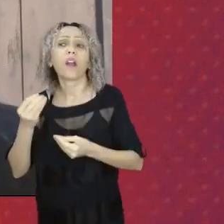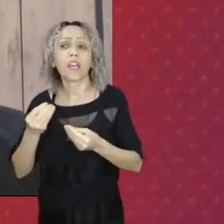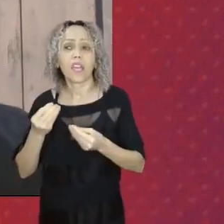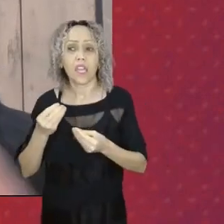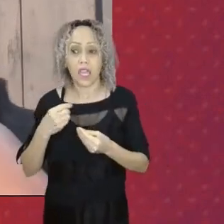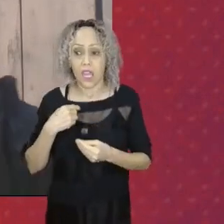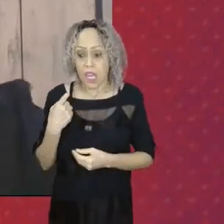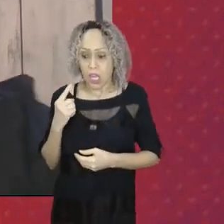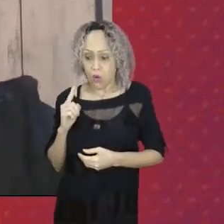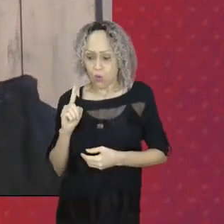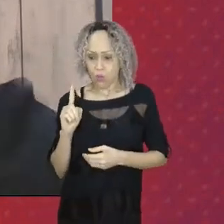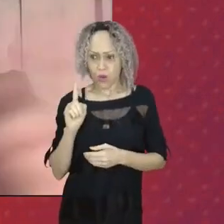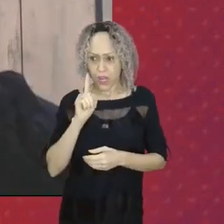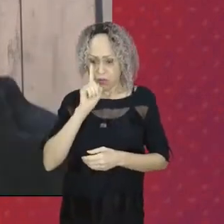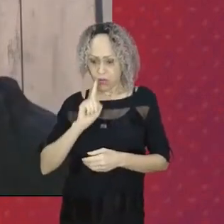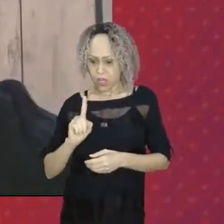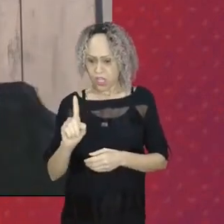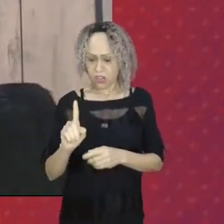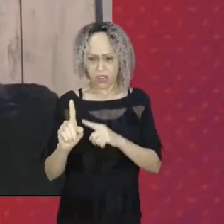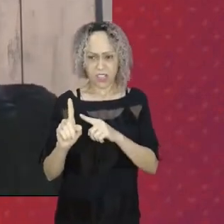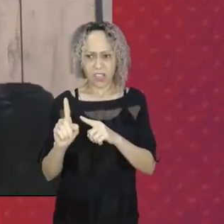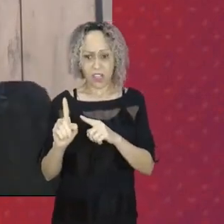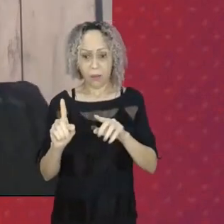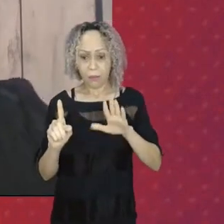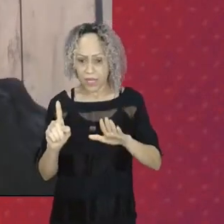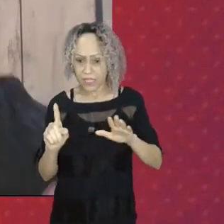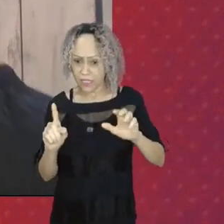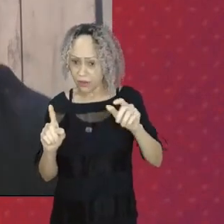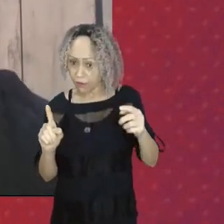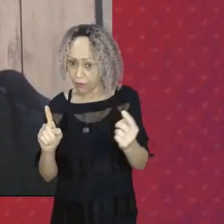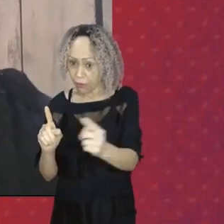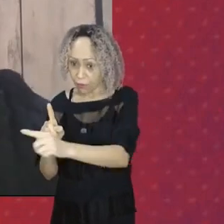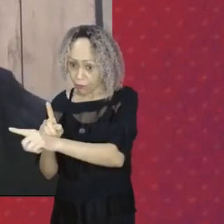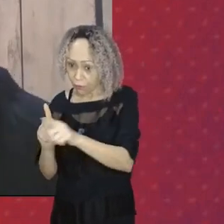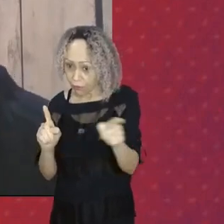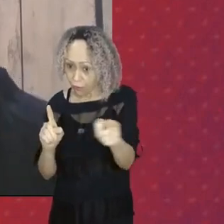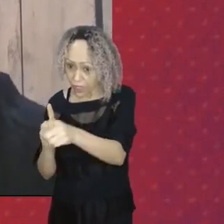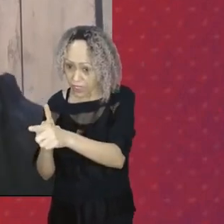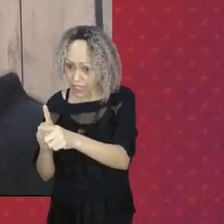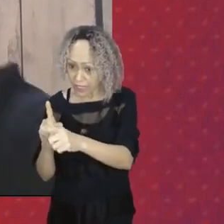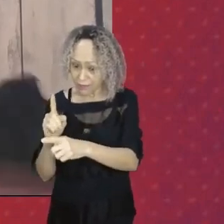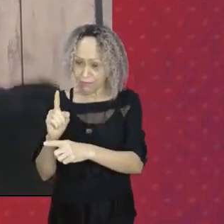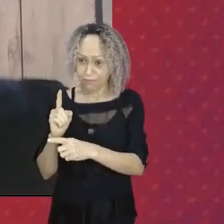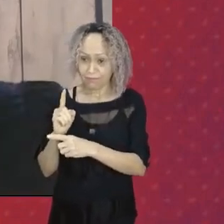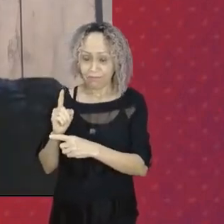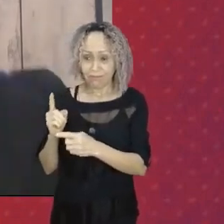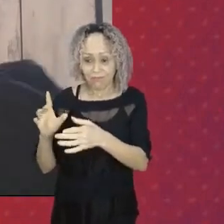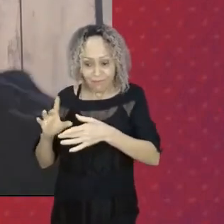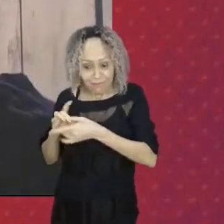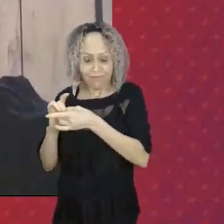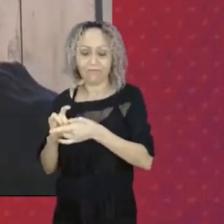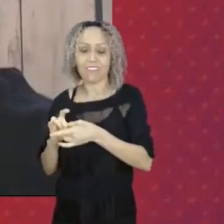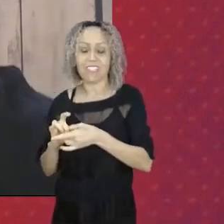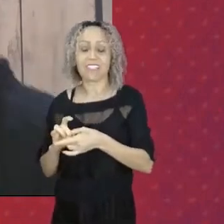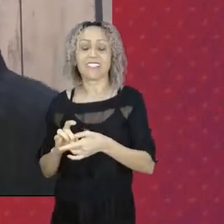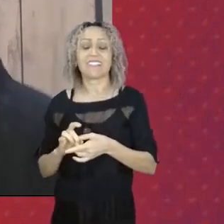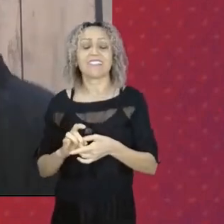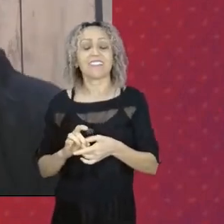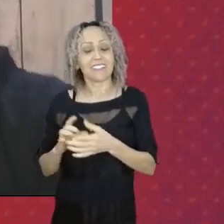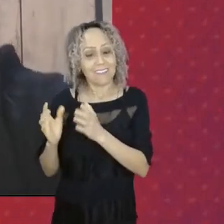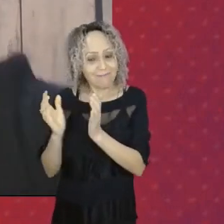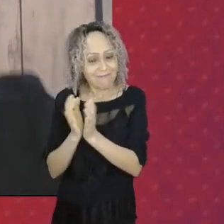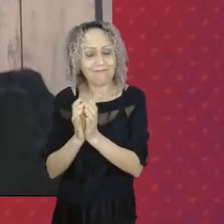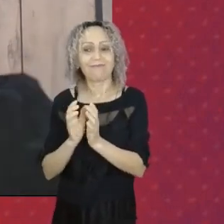toparem vir construir isso comigo, eu topo ser candidata. E não deu outra. A gente formou o bonde revolucionário, né, um